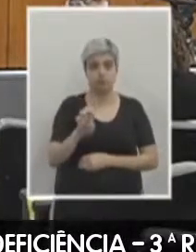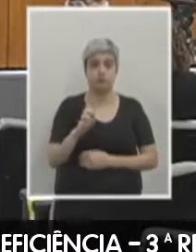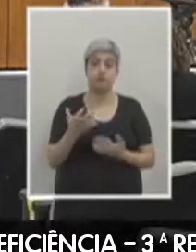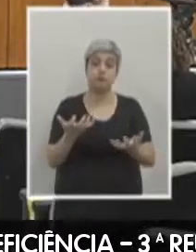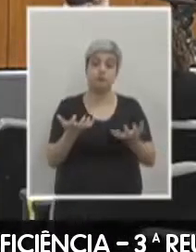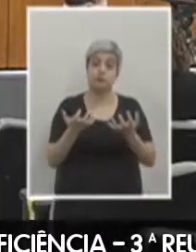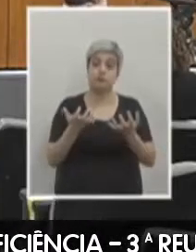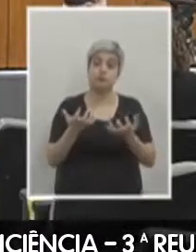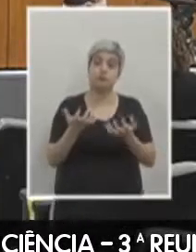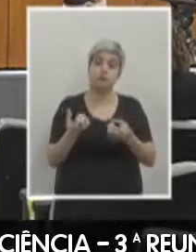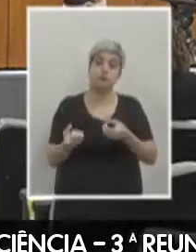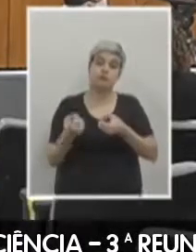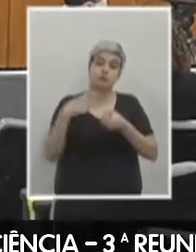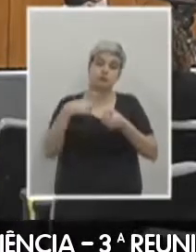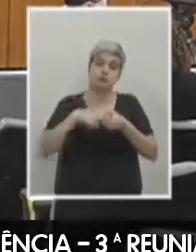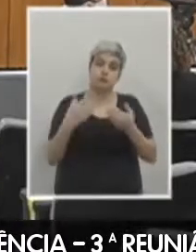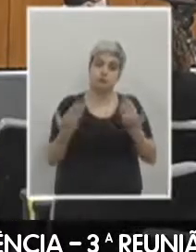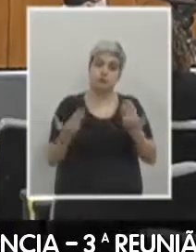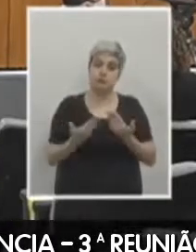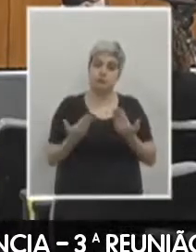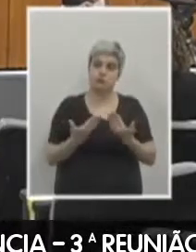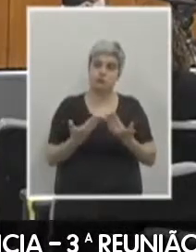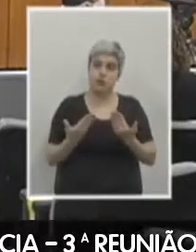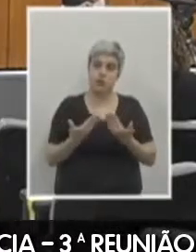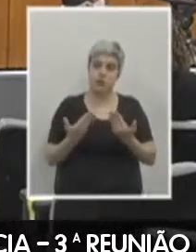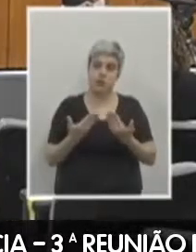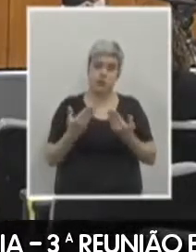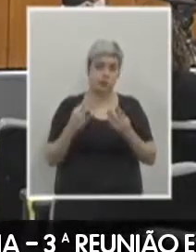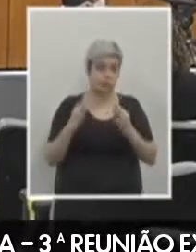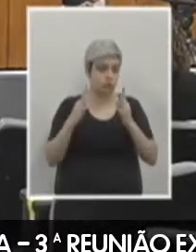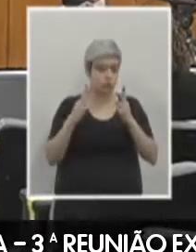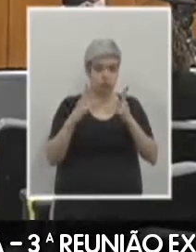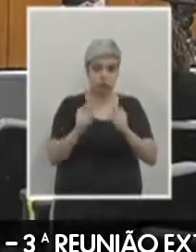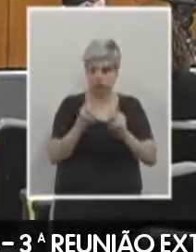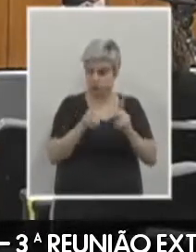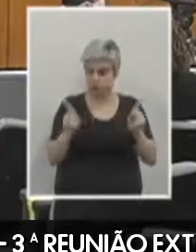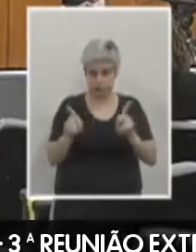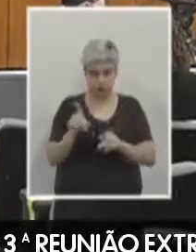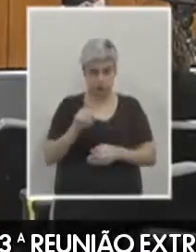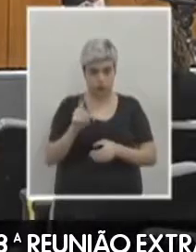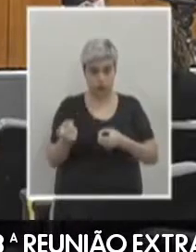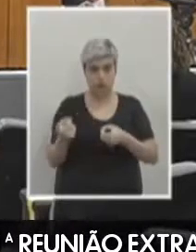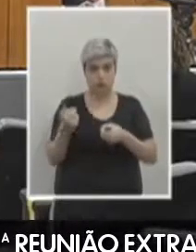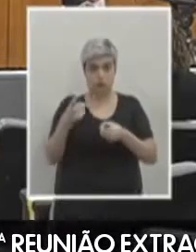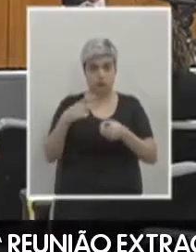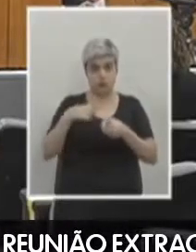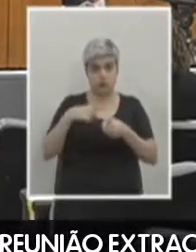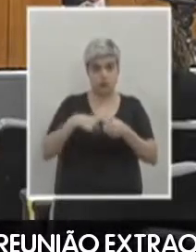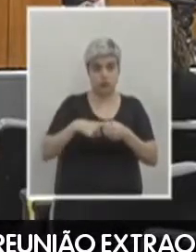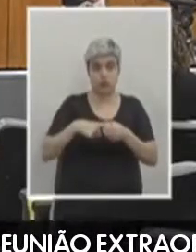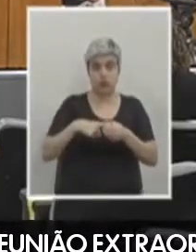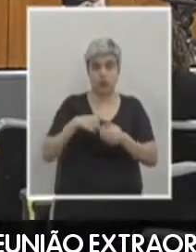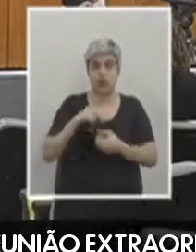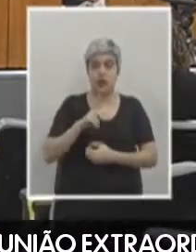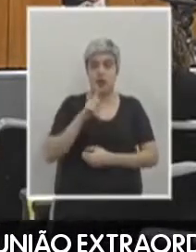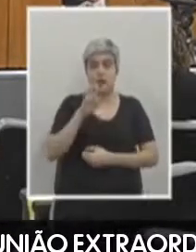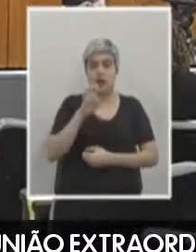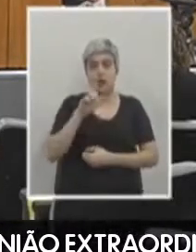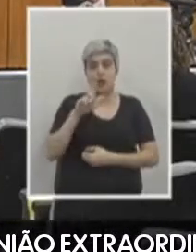suas considerações. Eu não vou voltar para todas as professoras, mas antes de voltar para a mesa, como a Kelly tem